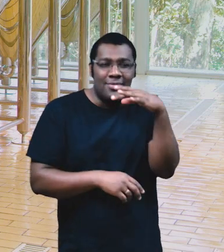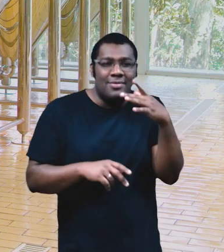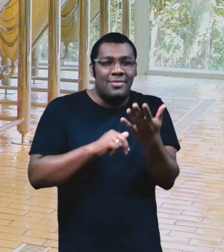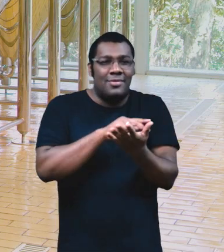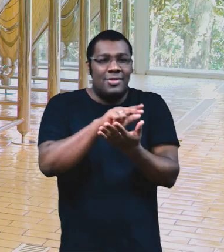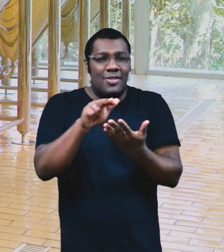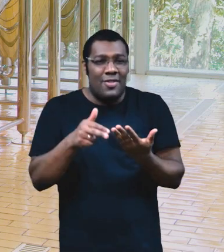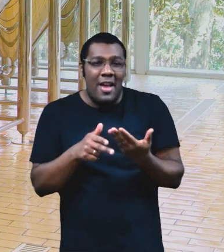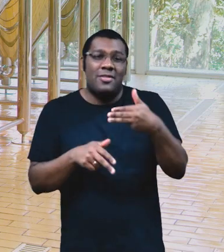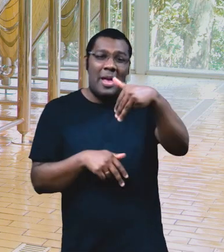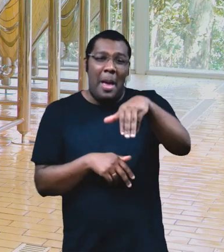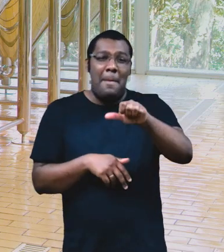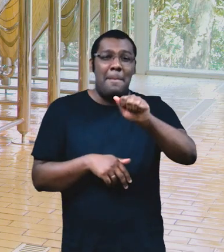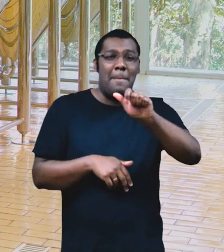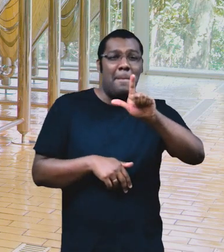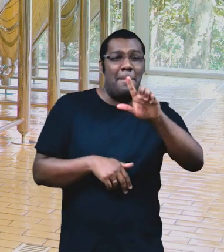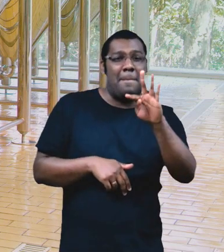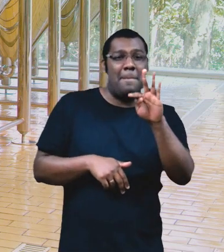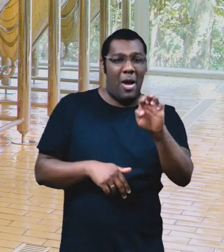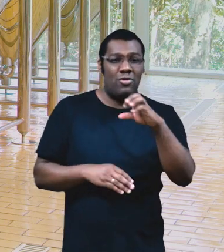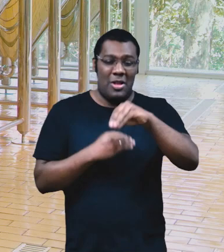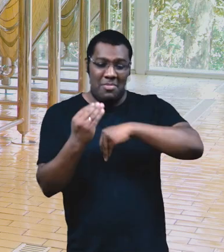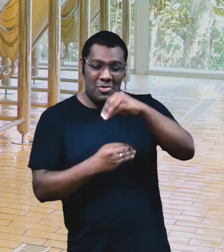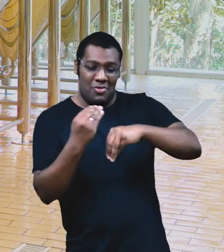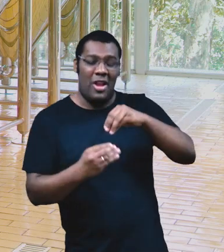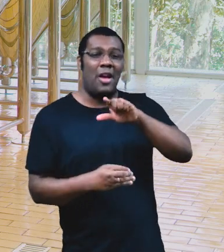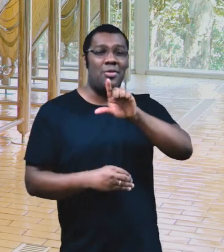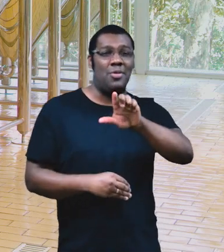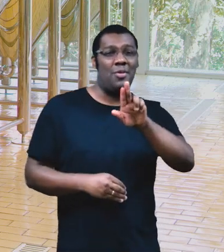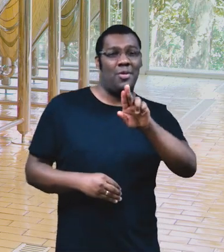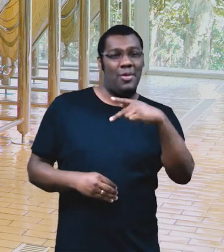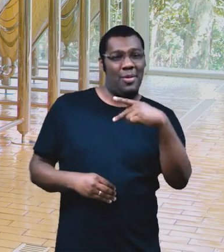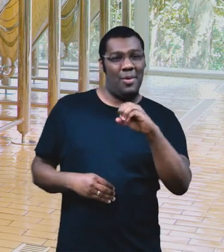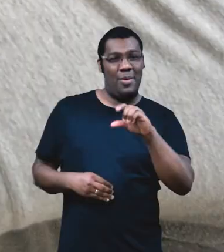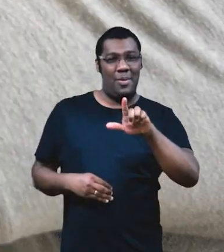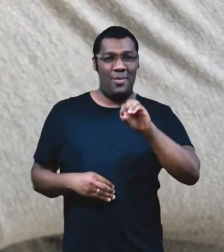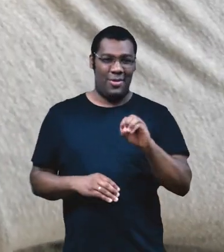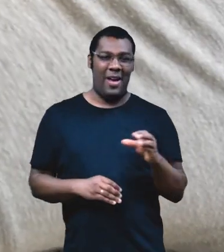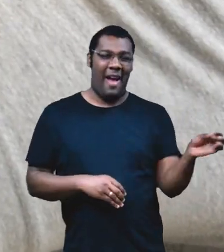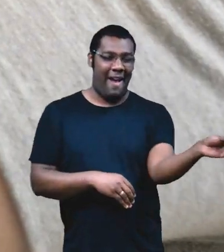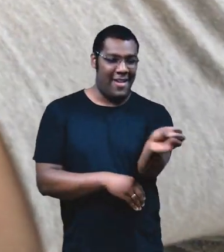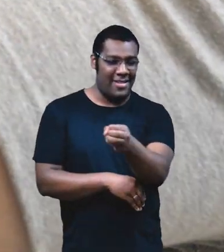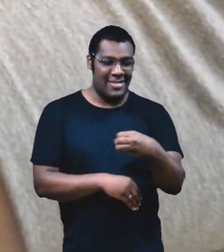quanto do lúpulo, quanto da fermentação. Então vai ser a combinação desses aromas que vai dar a cerveja final.